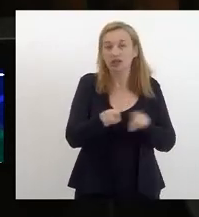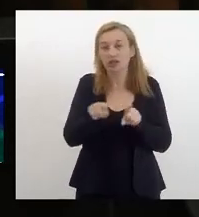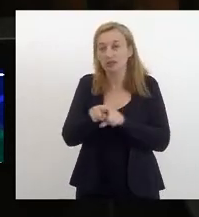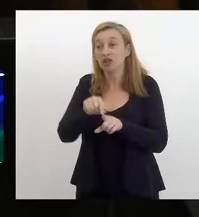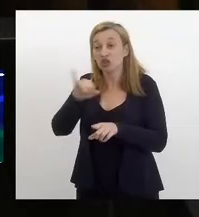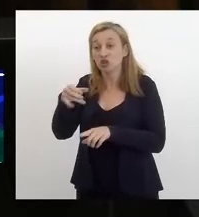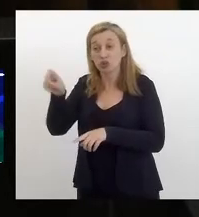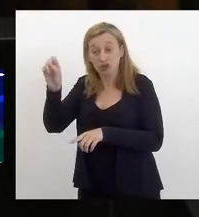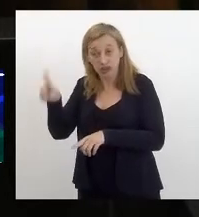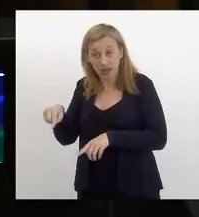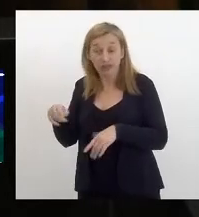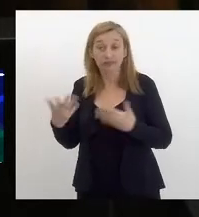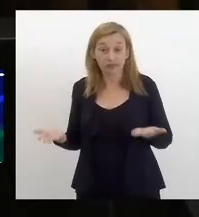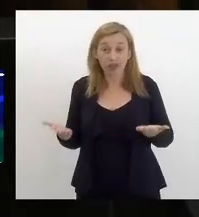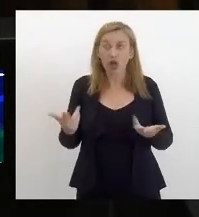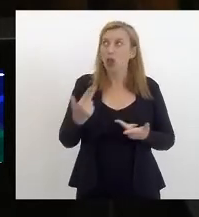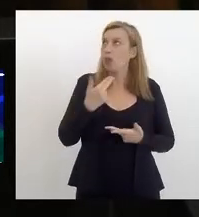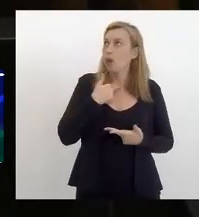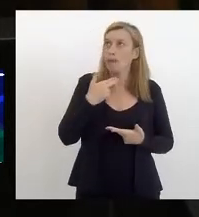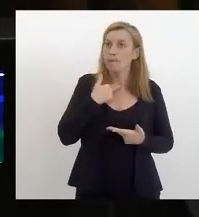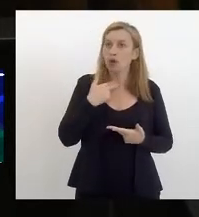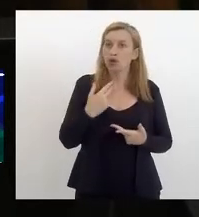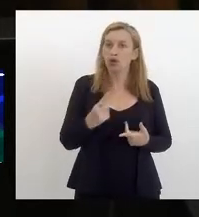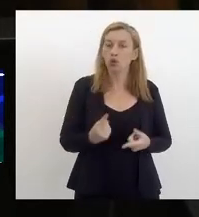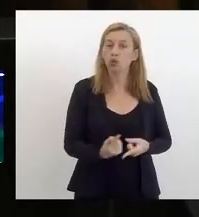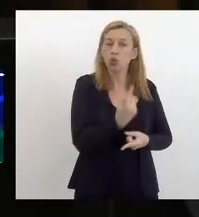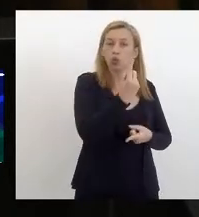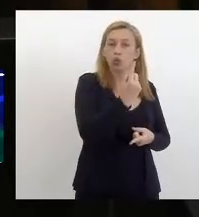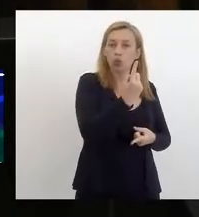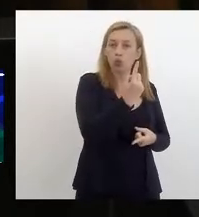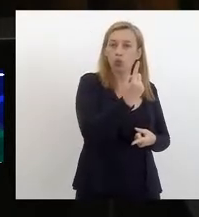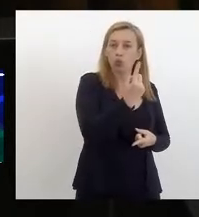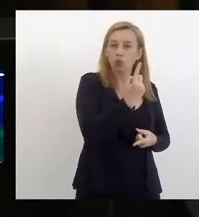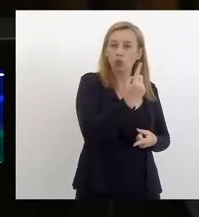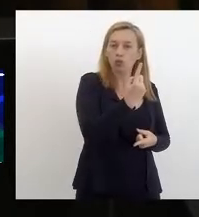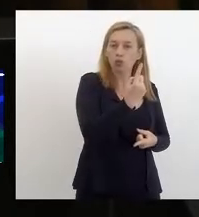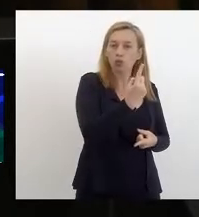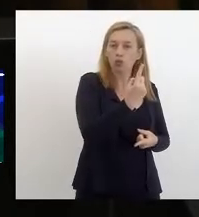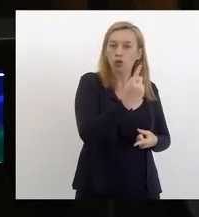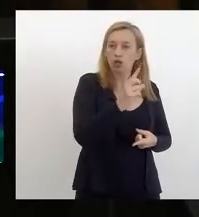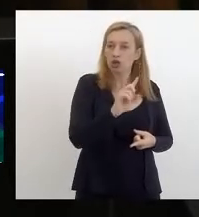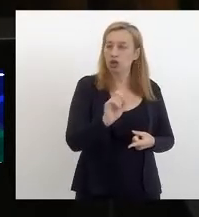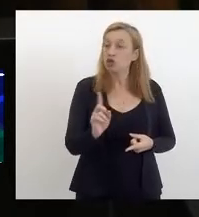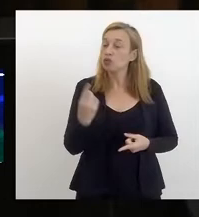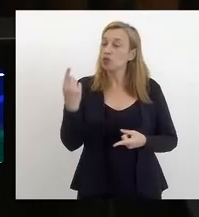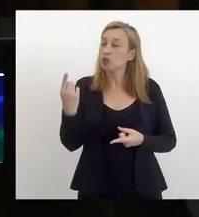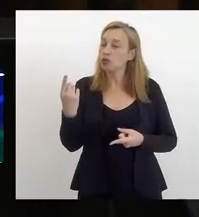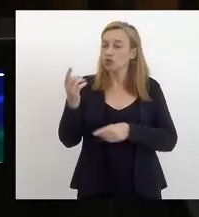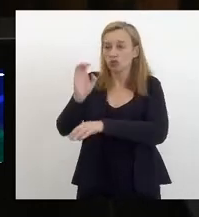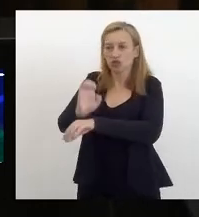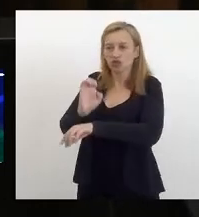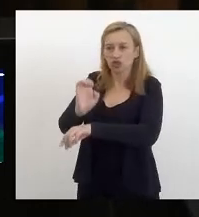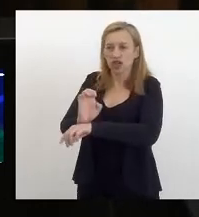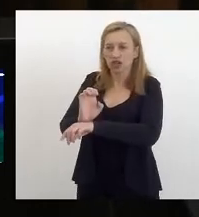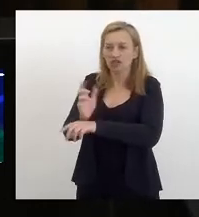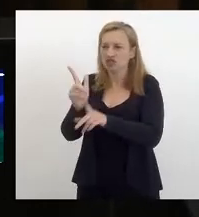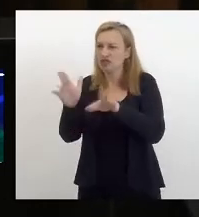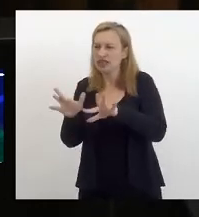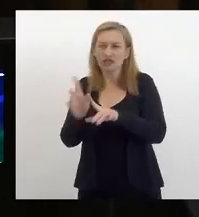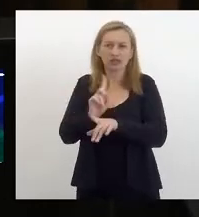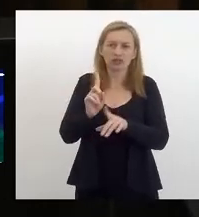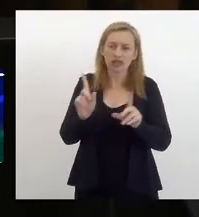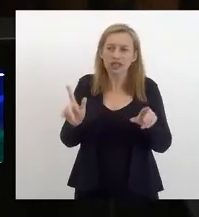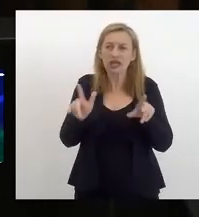José não pode ser um critério pão neon e o outro critério para o estado do Rio de